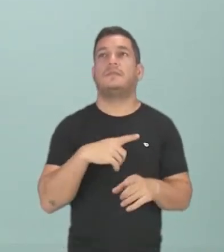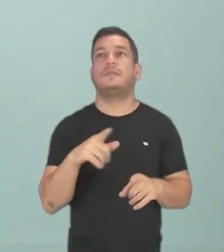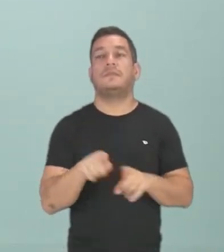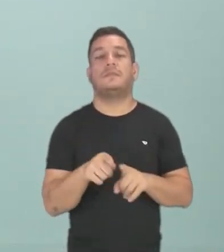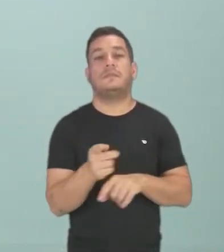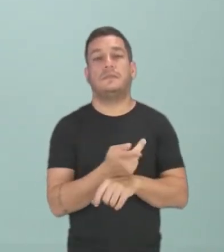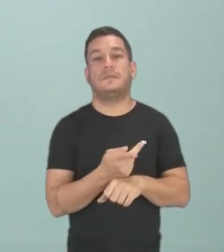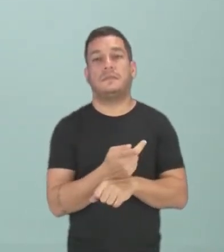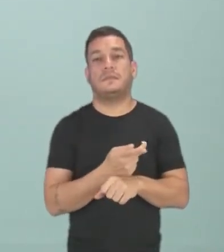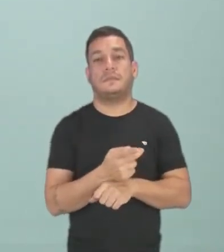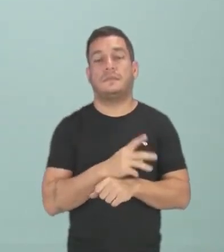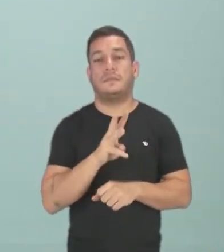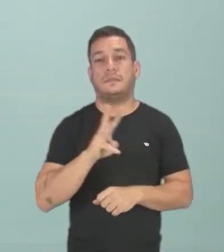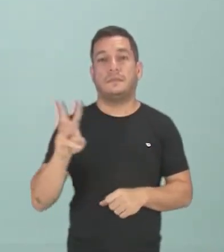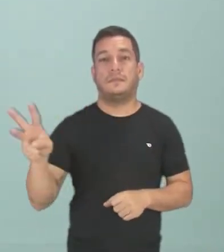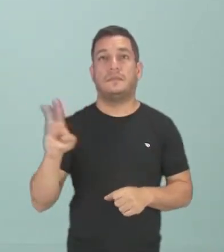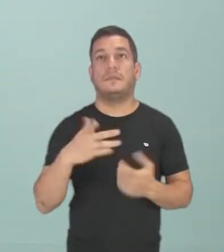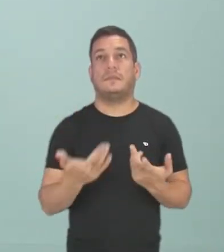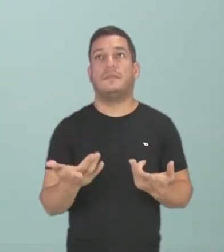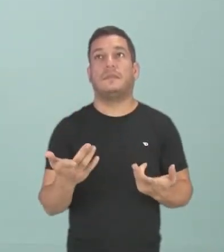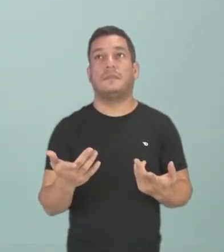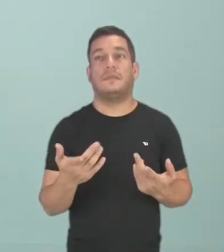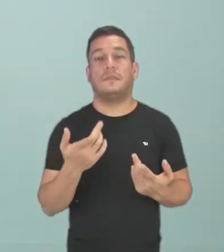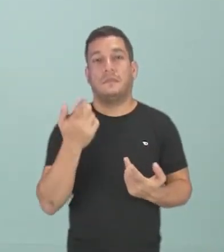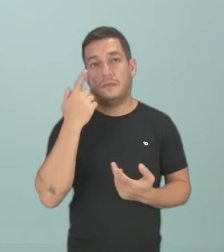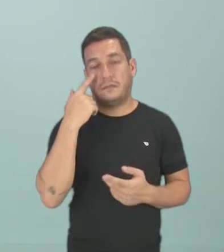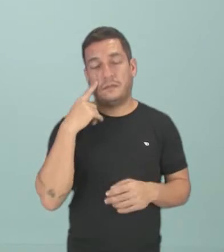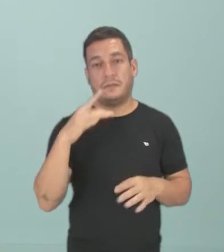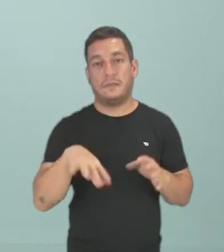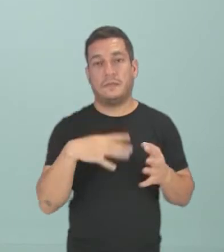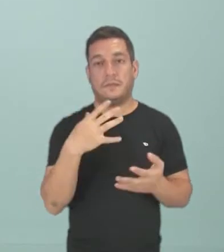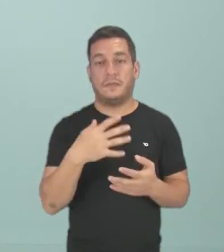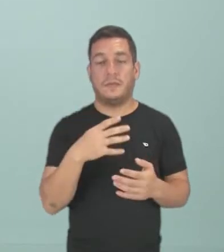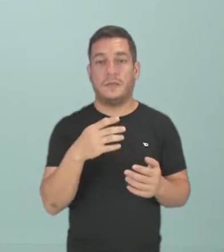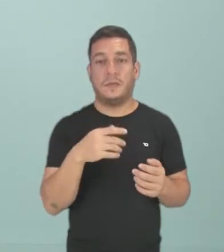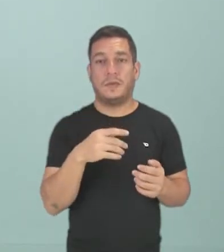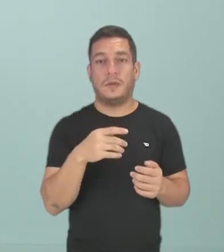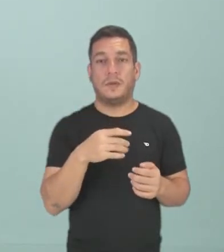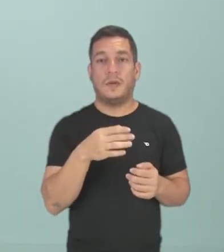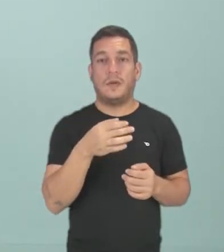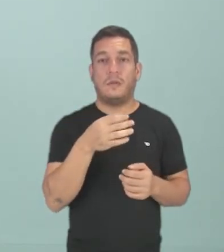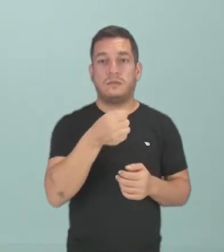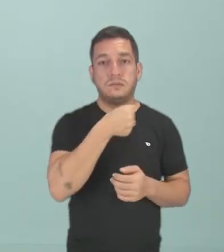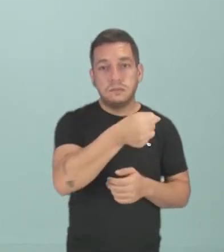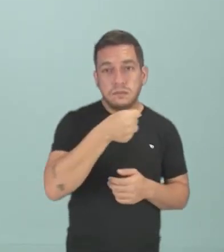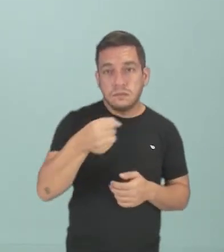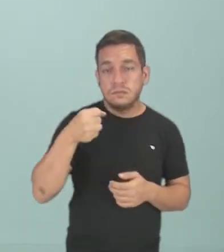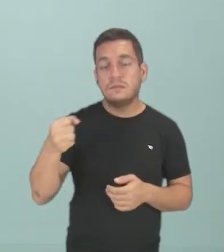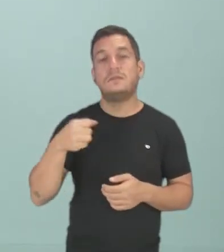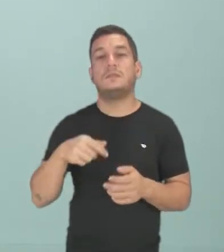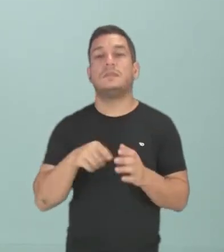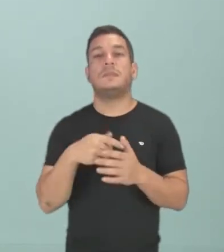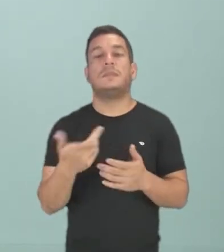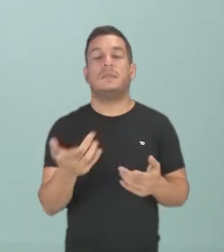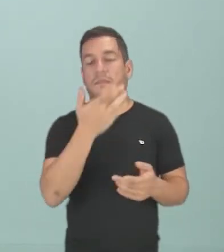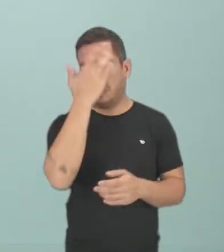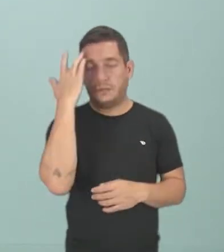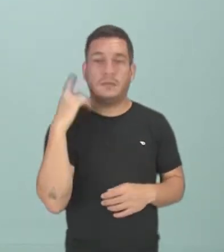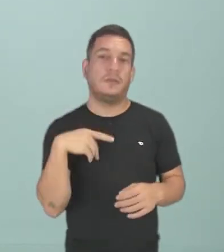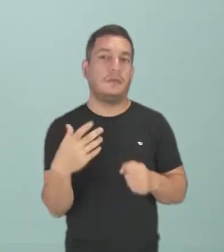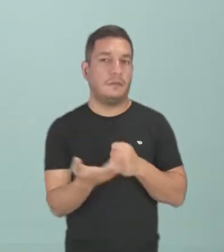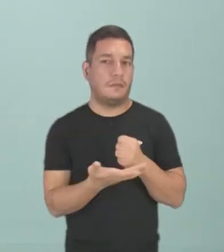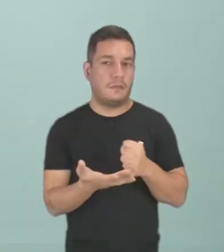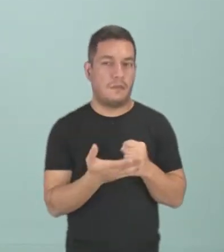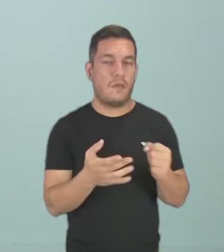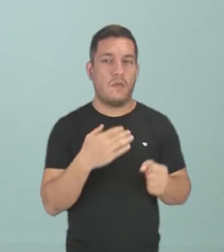que buscar as fontes, pegar depoimentos, entrevistar pessoas para ter maior embasamento.